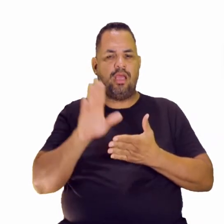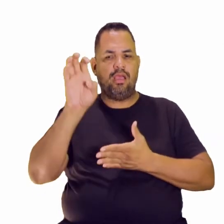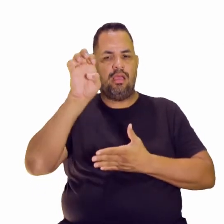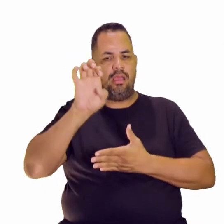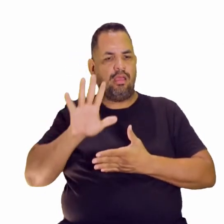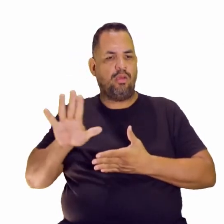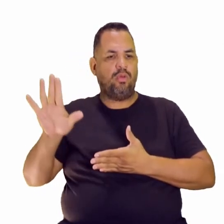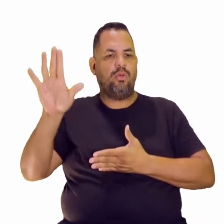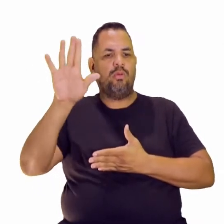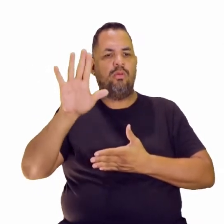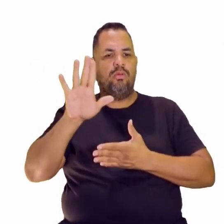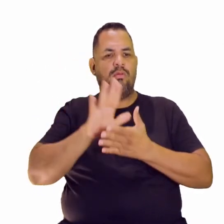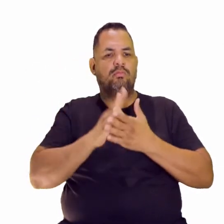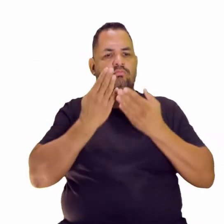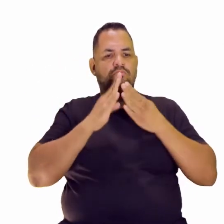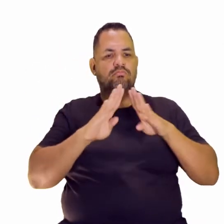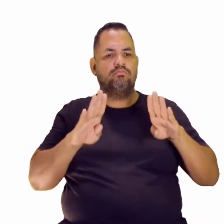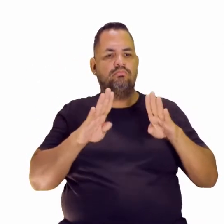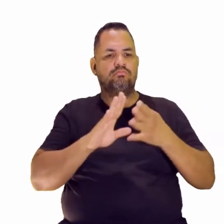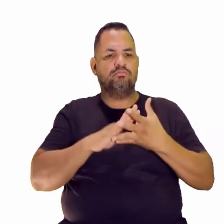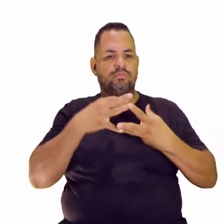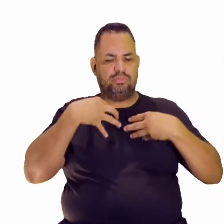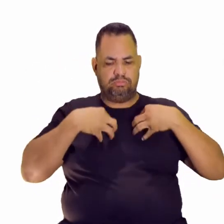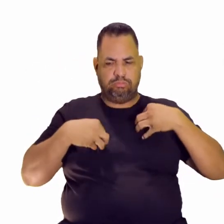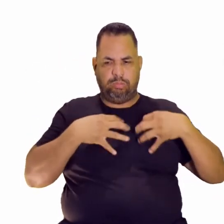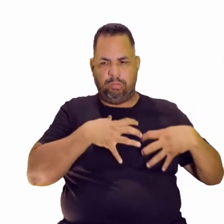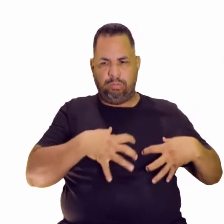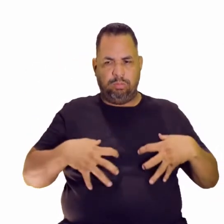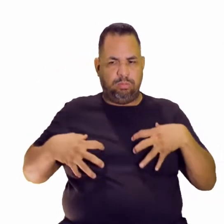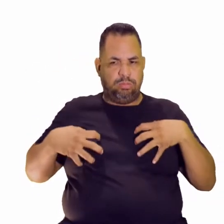que deformava os corpos.